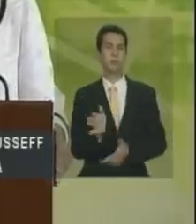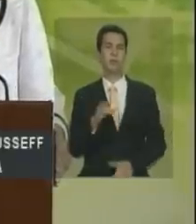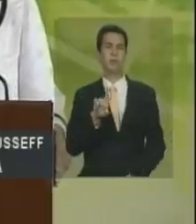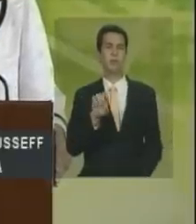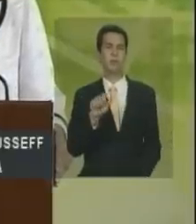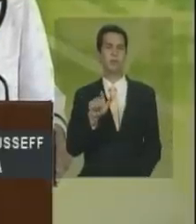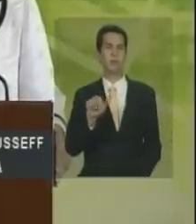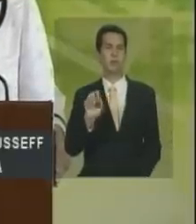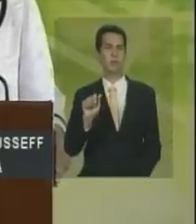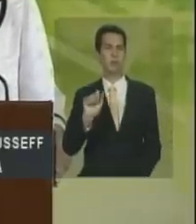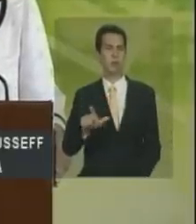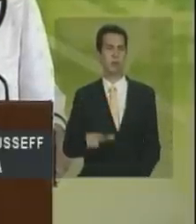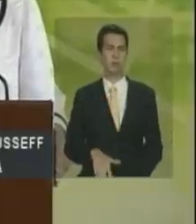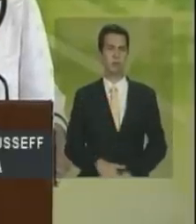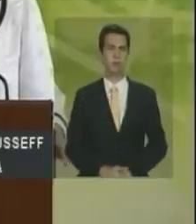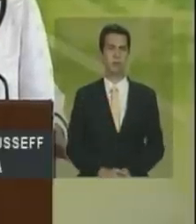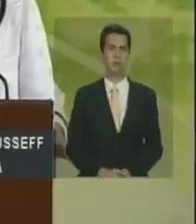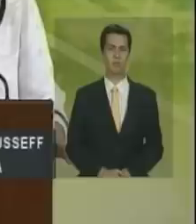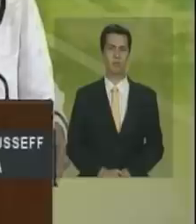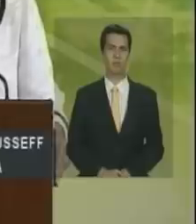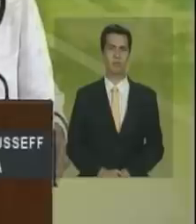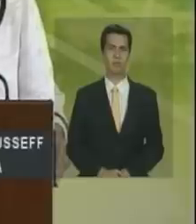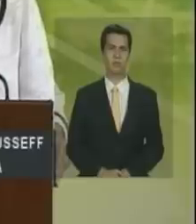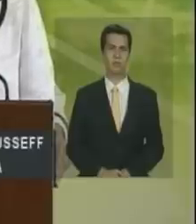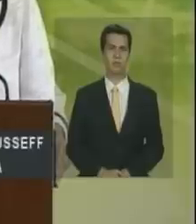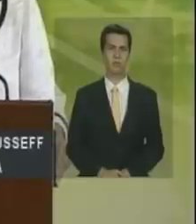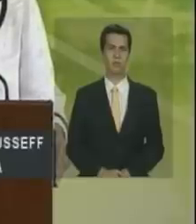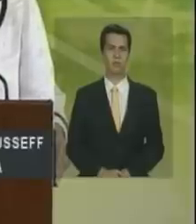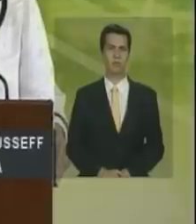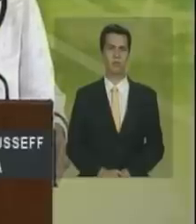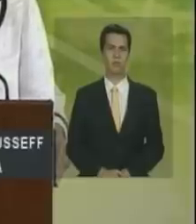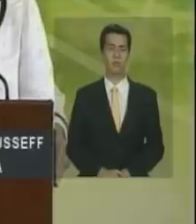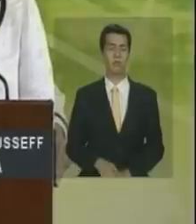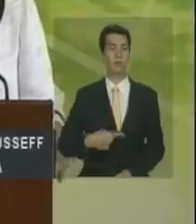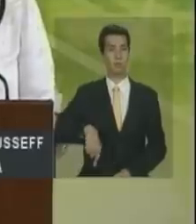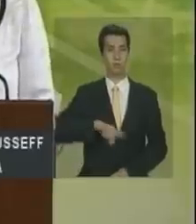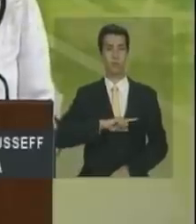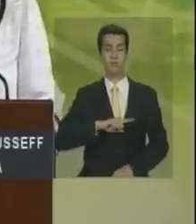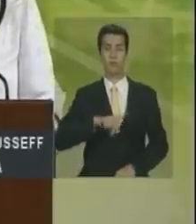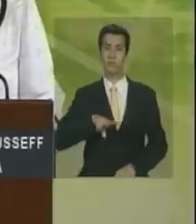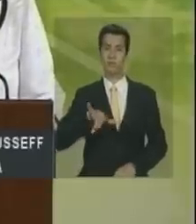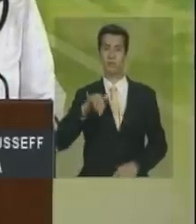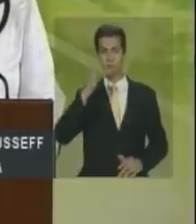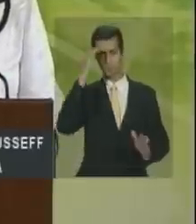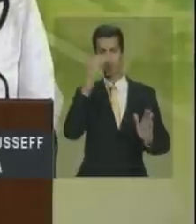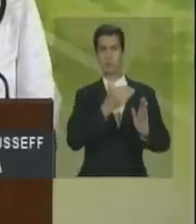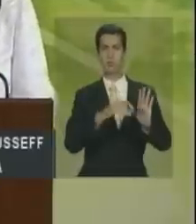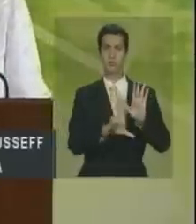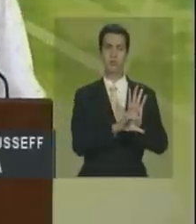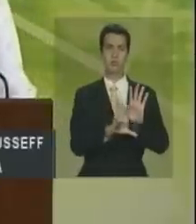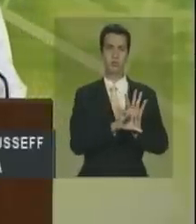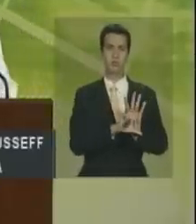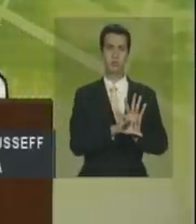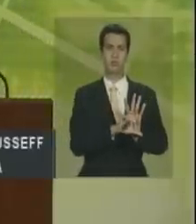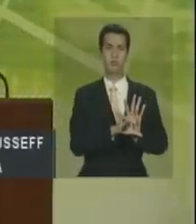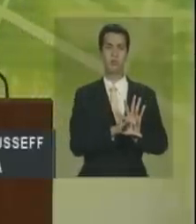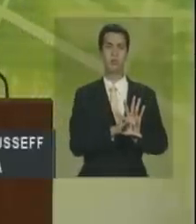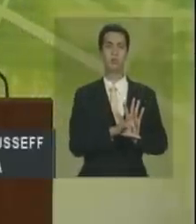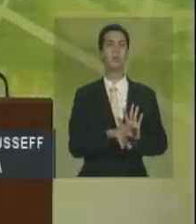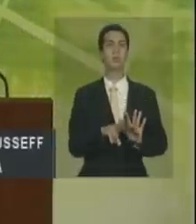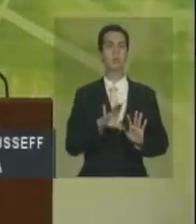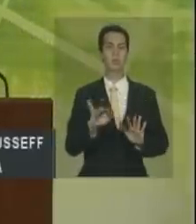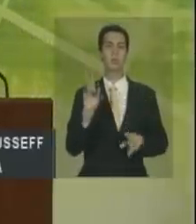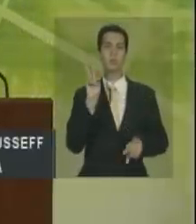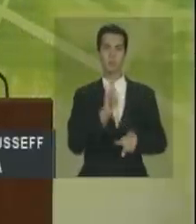Nós não vamos hesitar, dentro dos limites da nossa legalidade, em fazer tudo o que tiver que ser feito